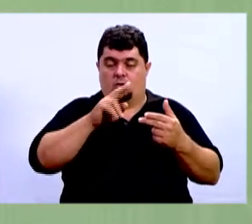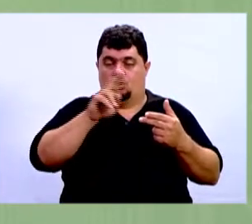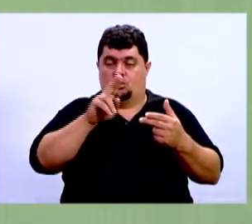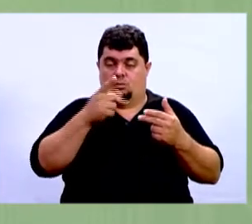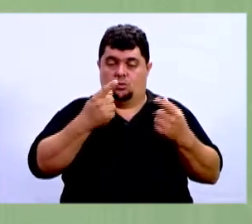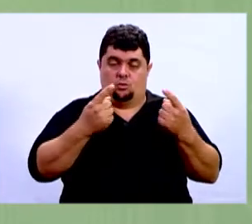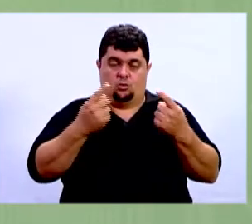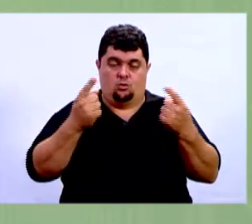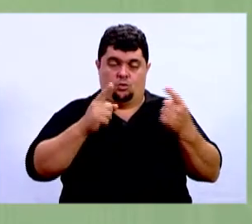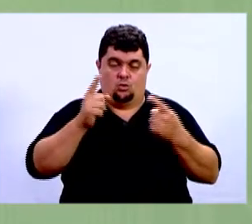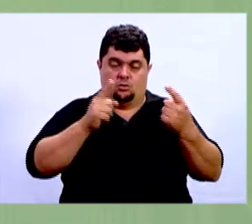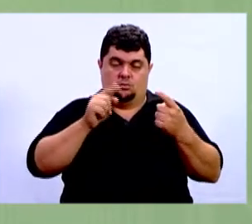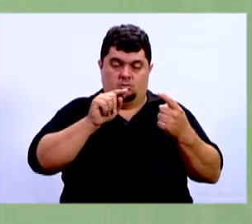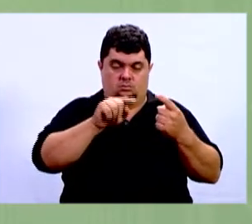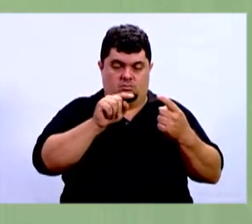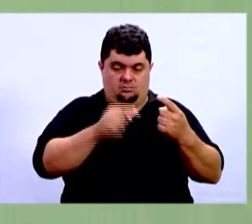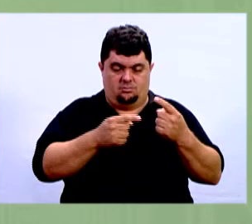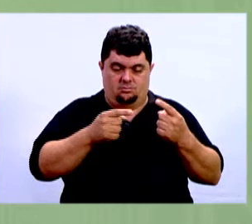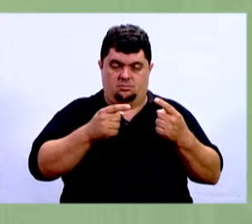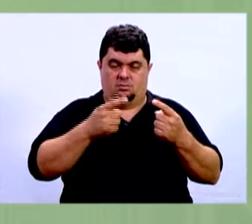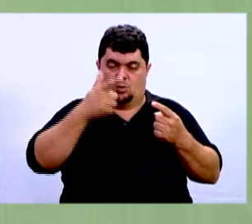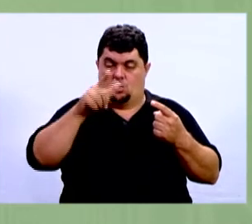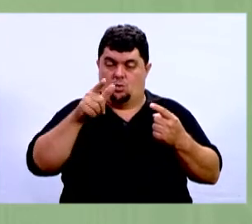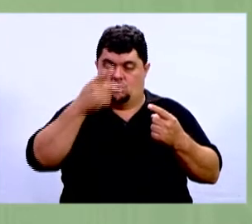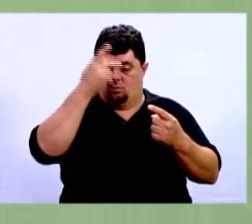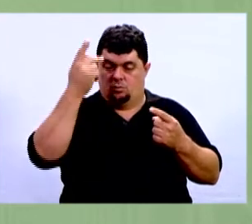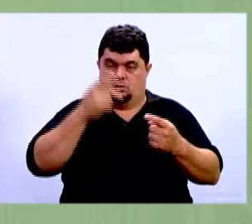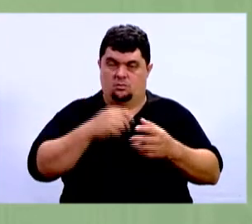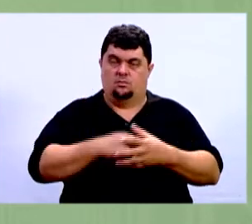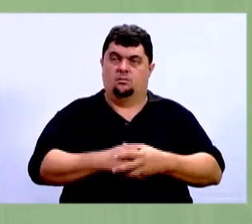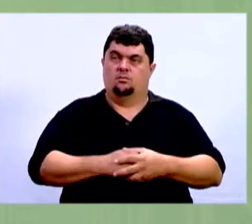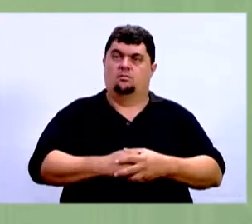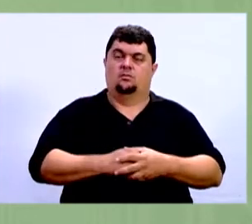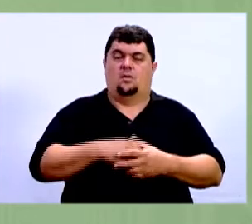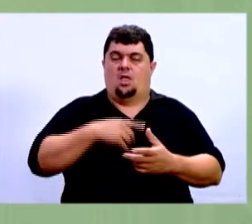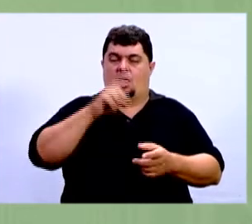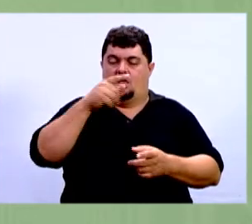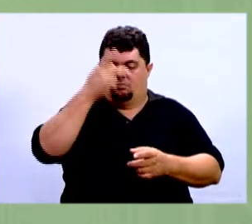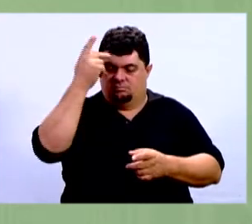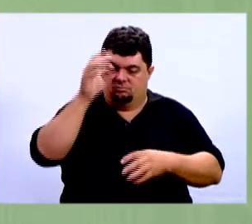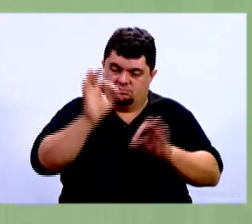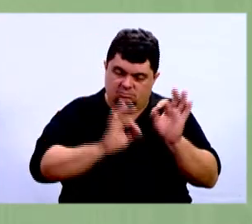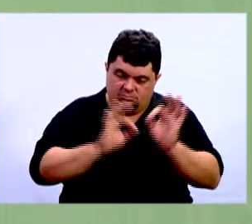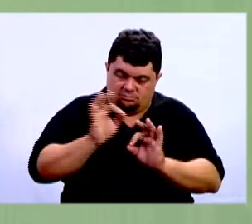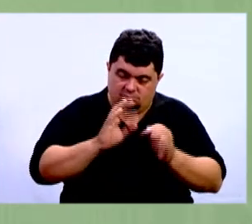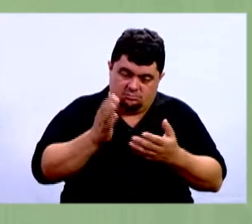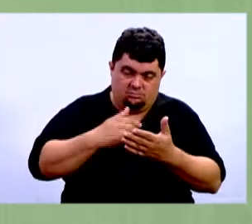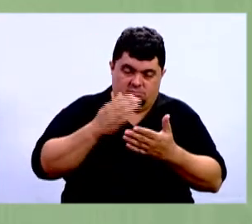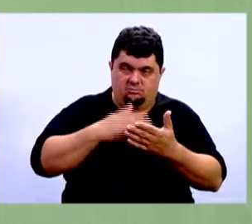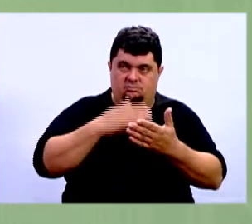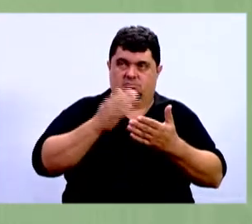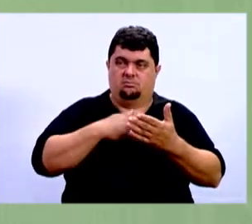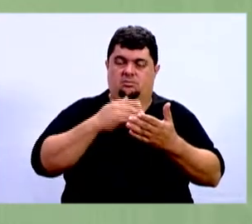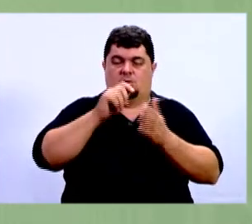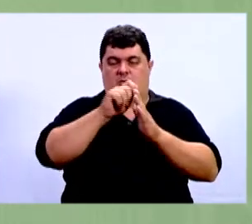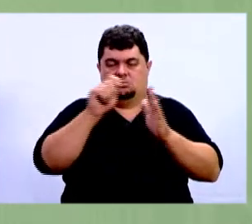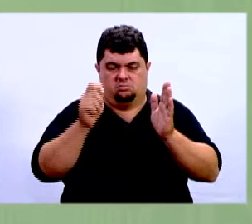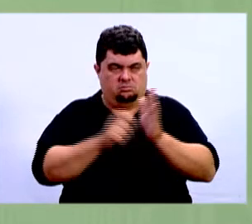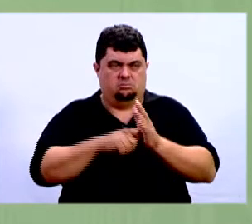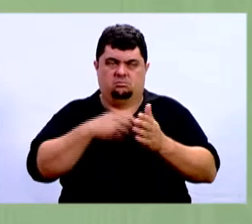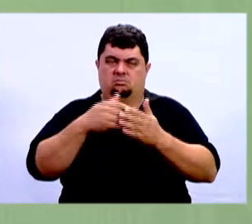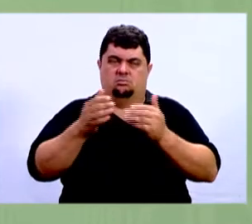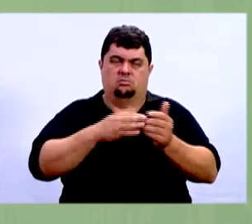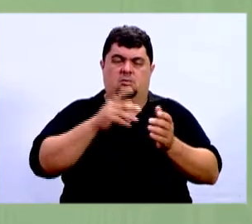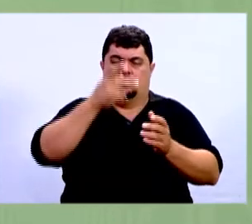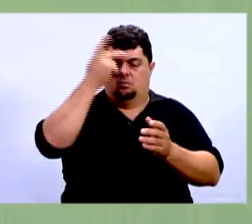E aí eu tenho a Denise Silveira. Eles são organizadores, então lá no livro ou lá no artigo, eles